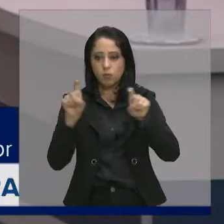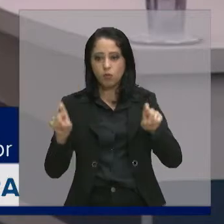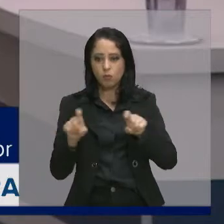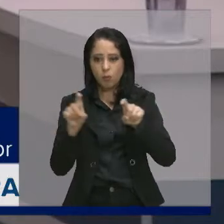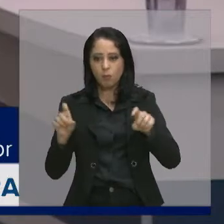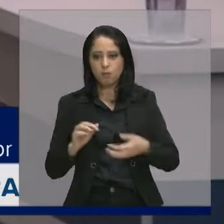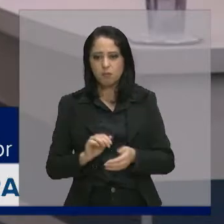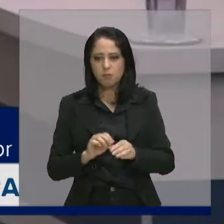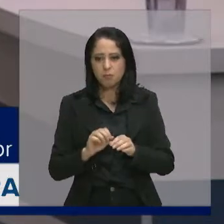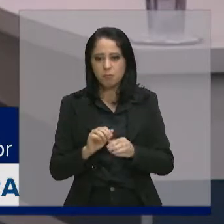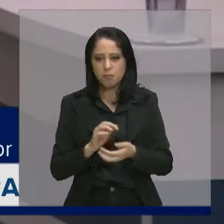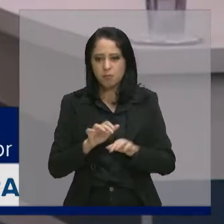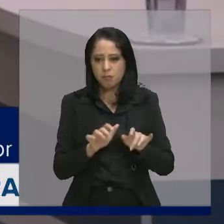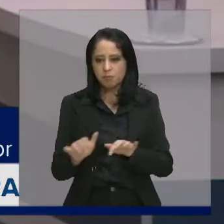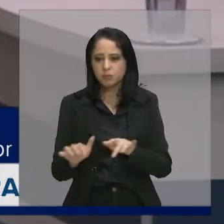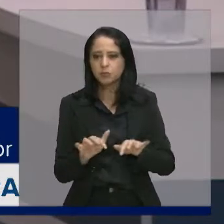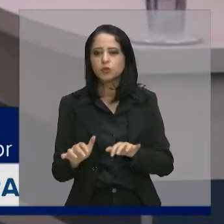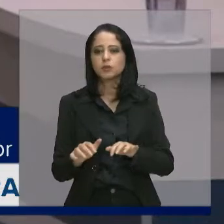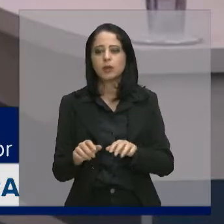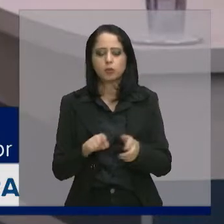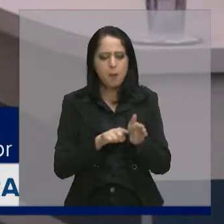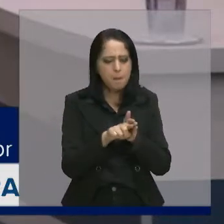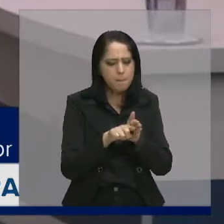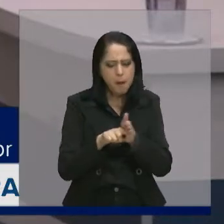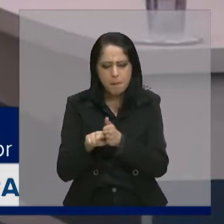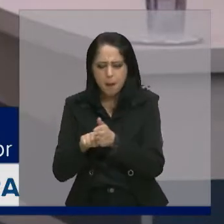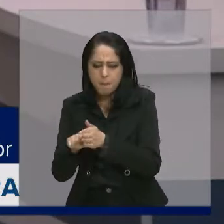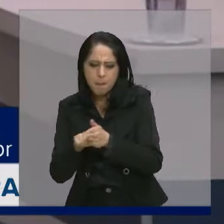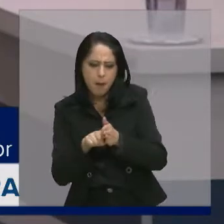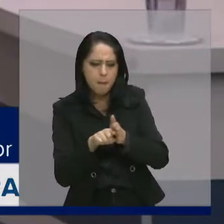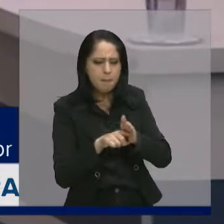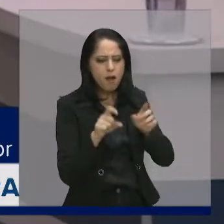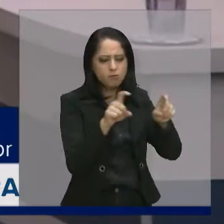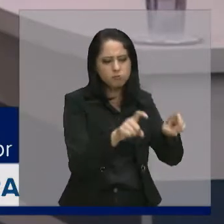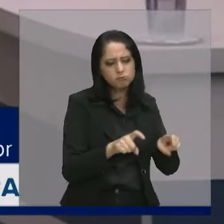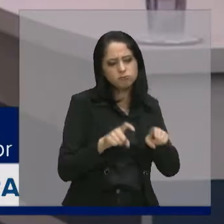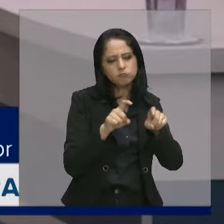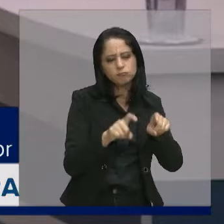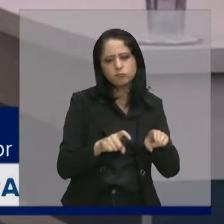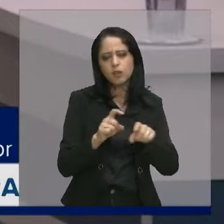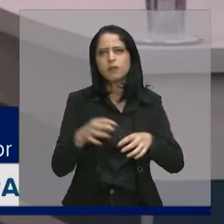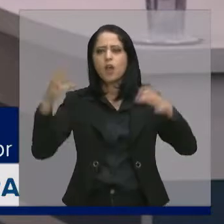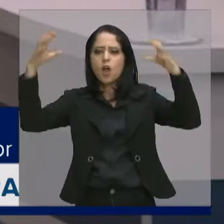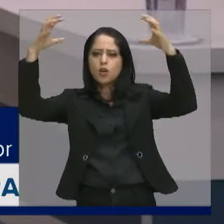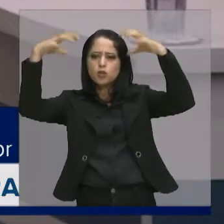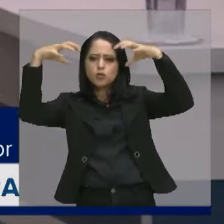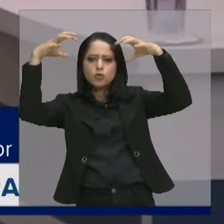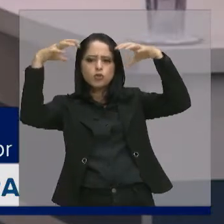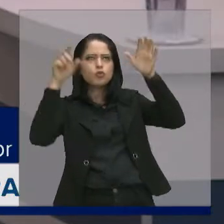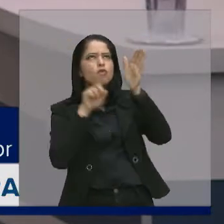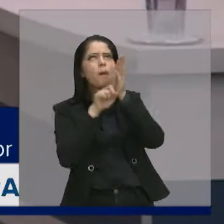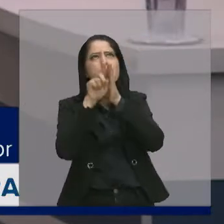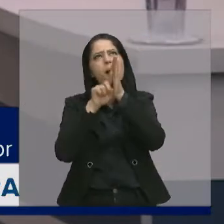só de estiagem, como também de reserva de aquíferos, mas também cuidando